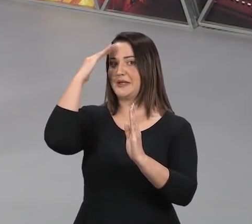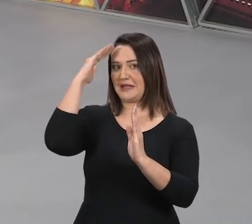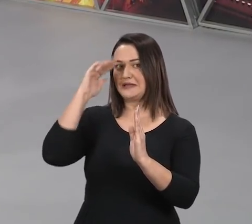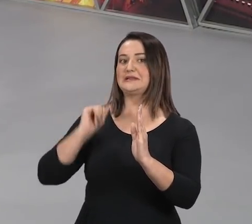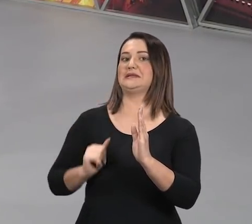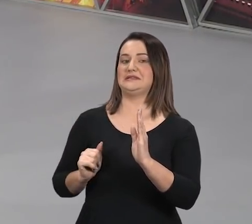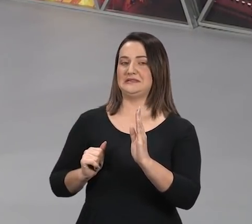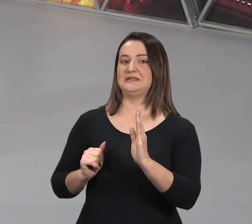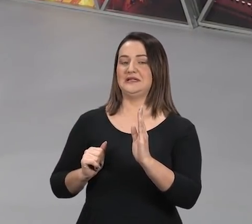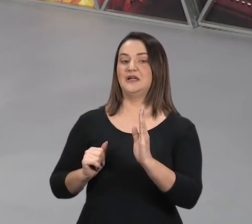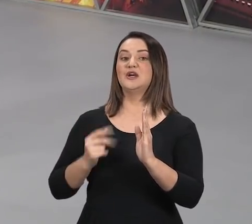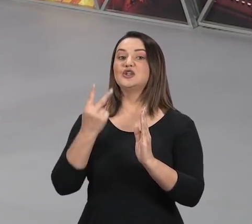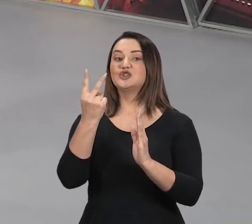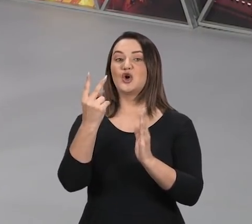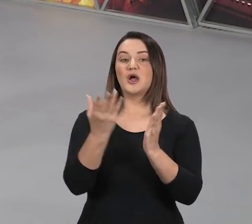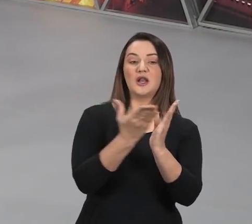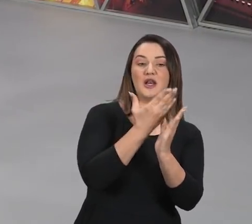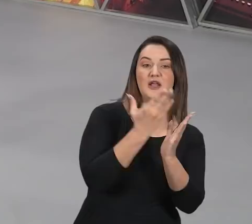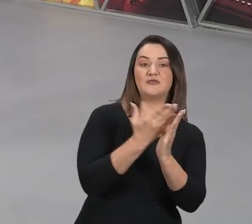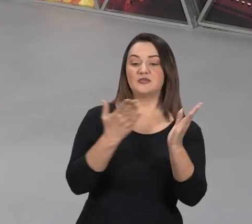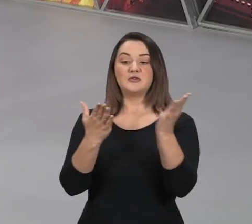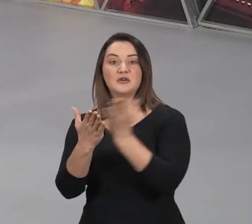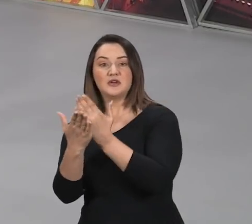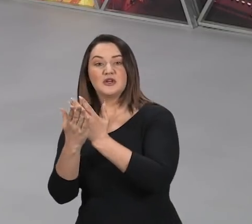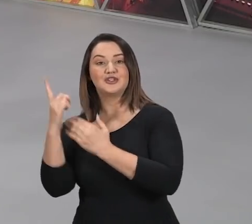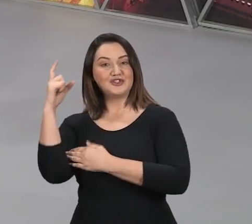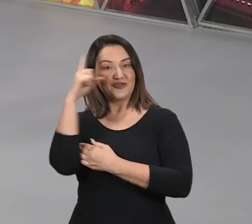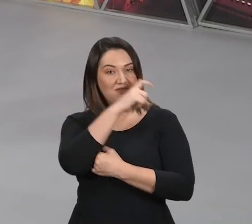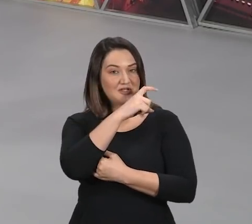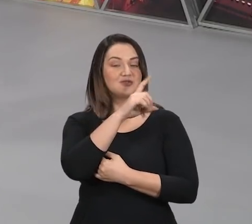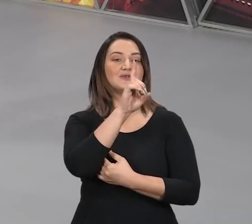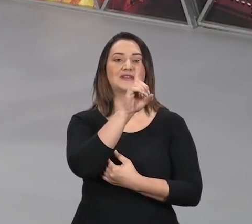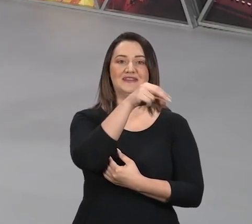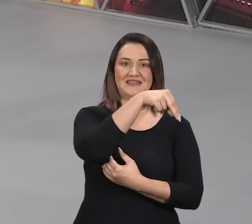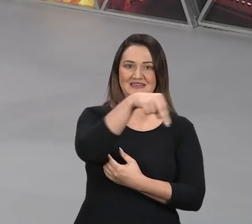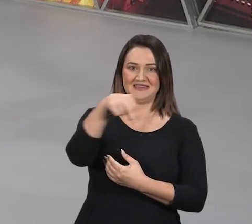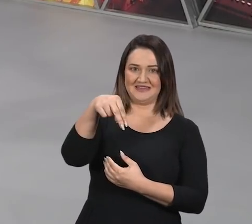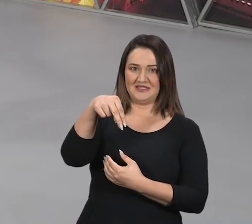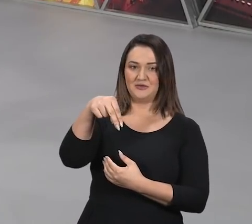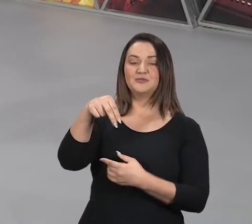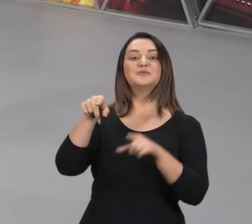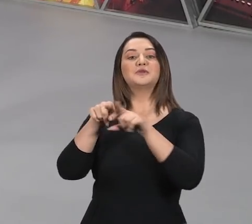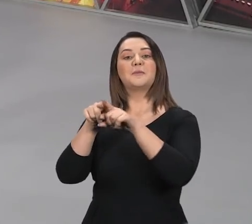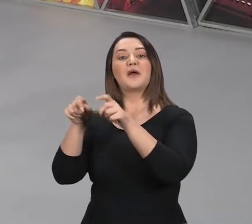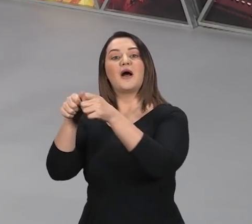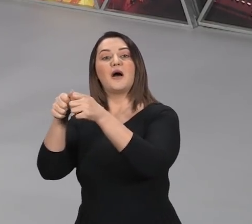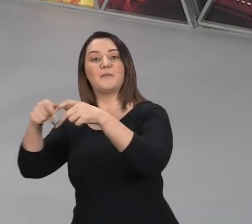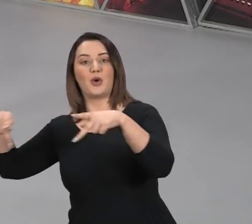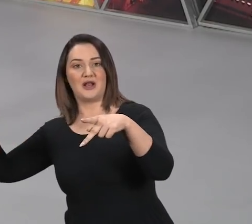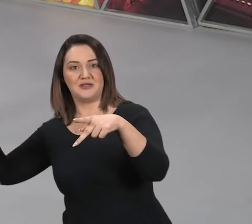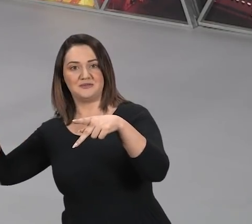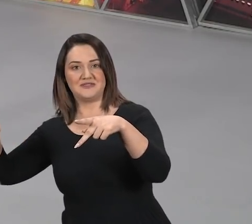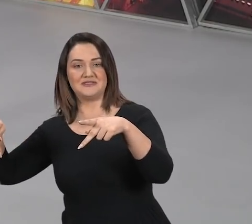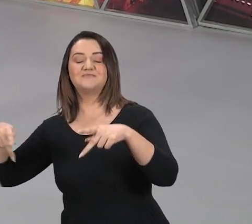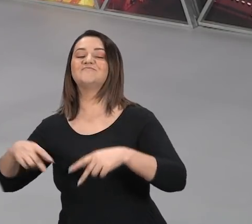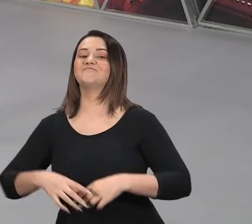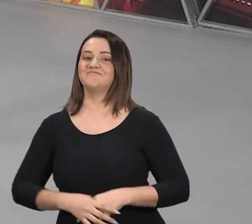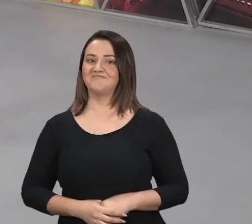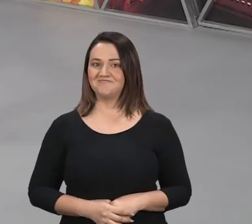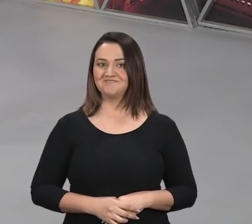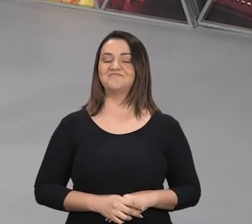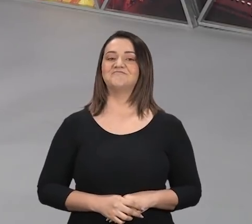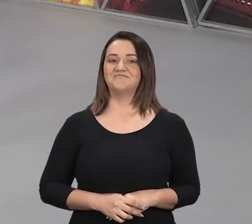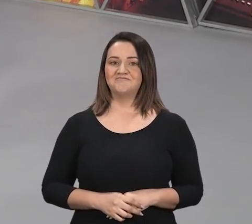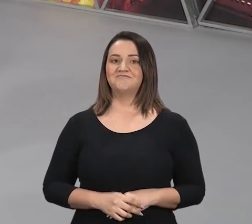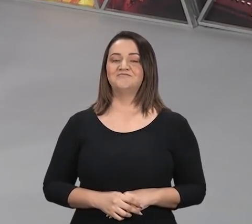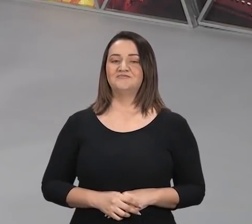mais difícil de entender. E os 2 livros mais complexos são Daniel e Apocalipse. Daniel no Velho